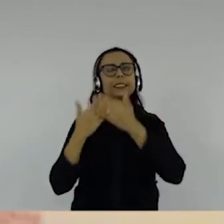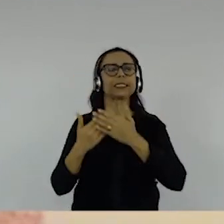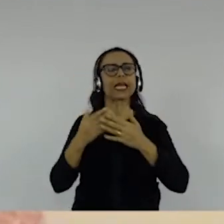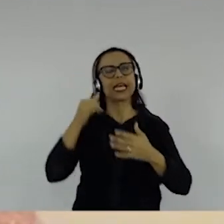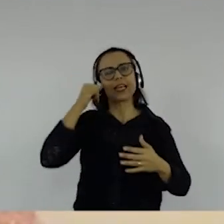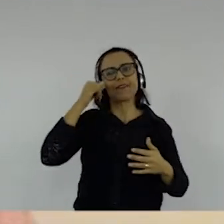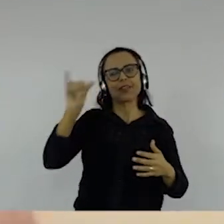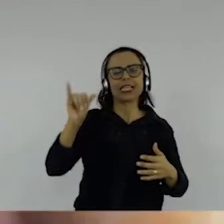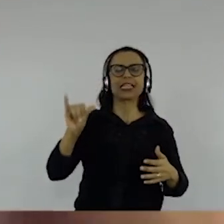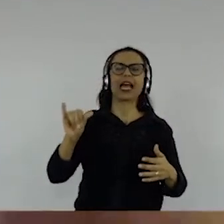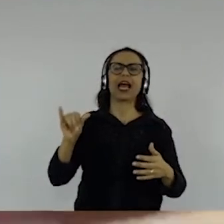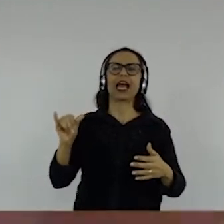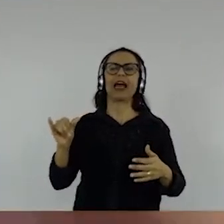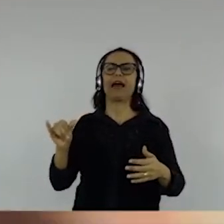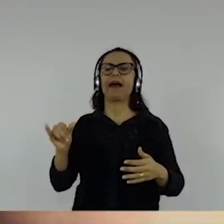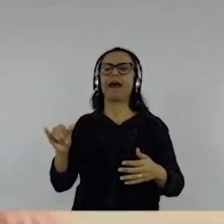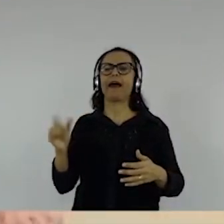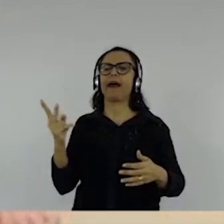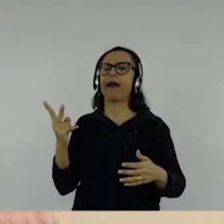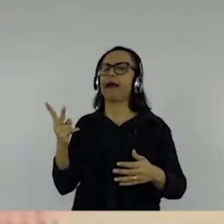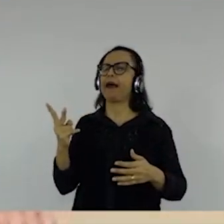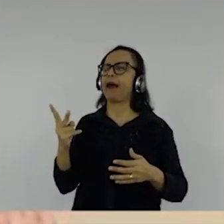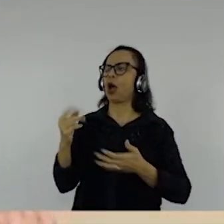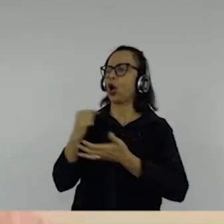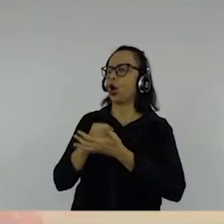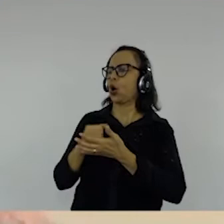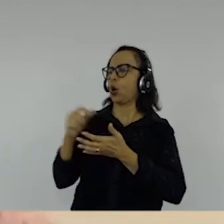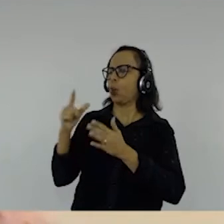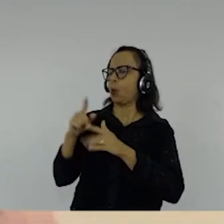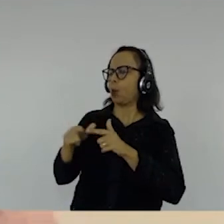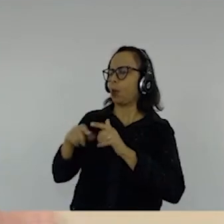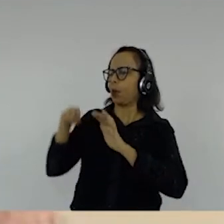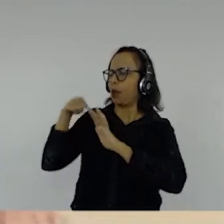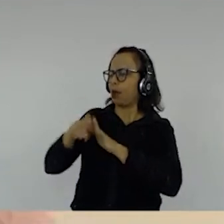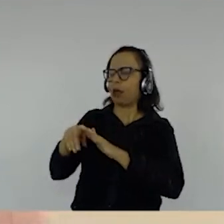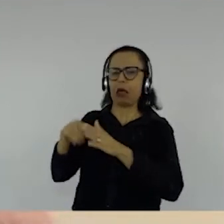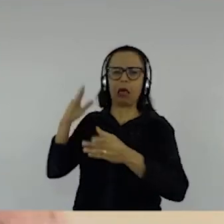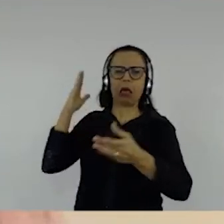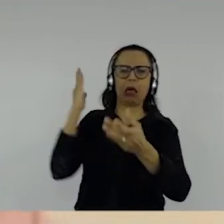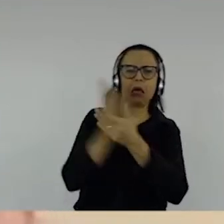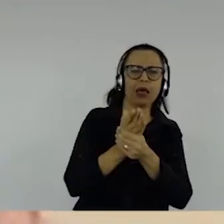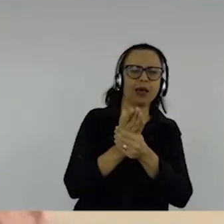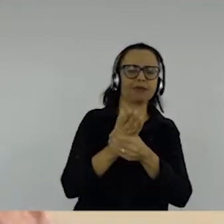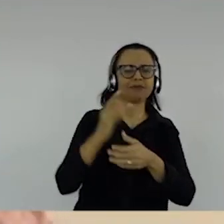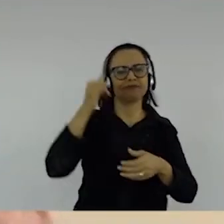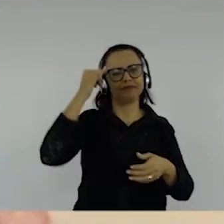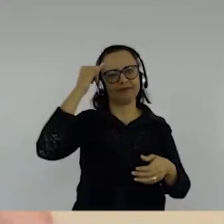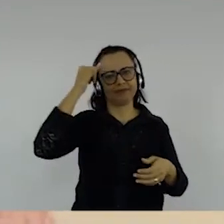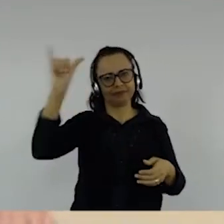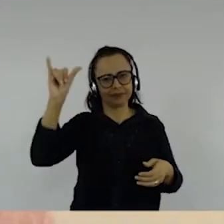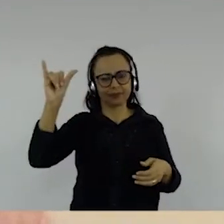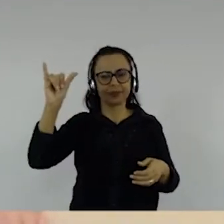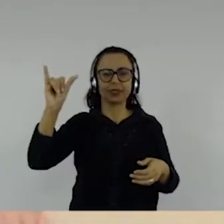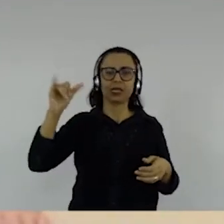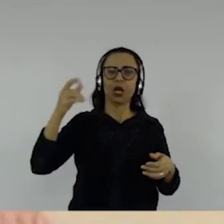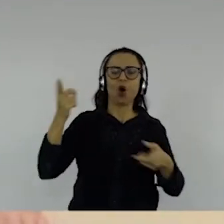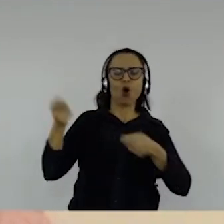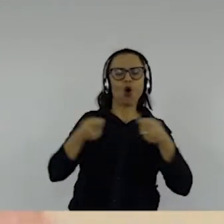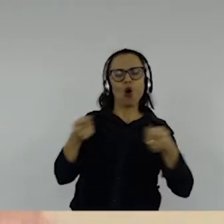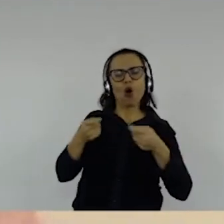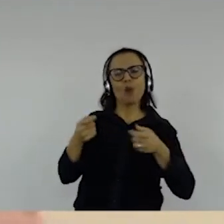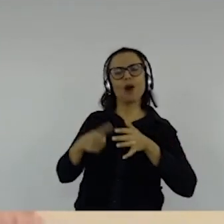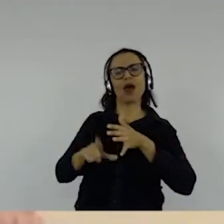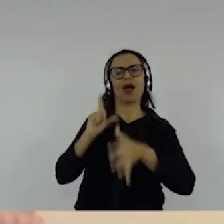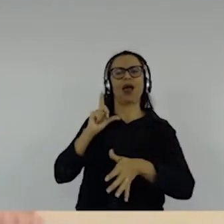a situação ao judiciário, se pensar numa mediação, se pensar numa conciliação e tantos outros instrumentos, deixar realmente